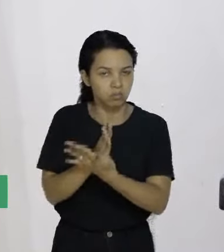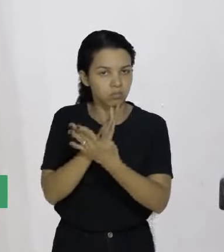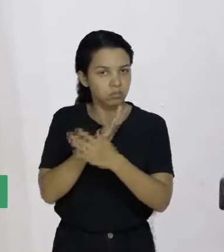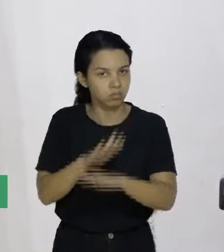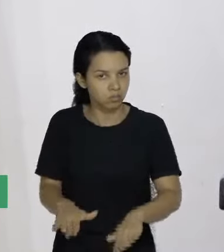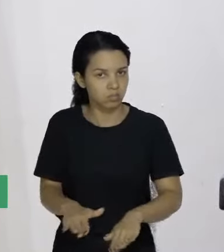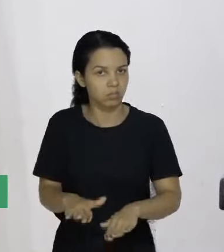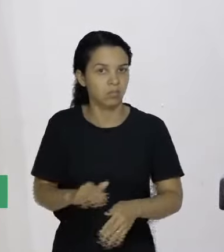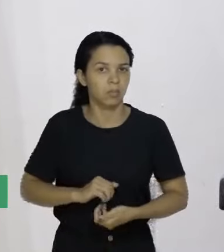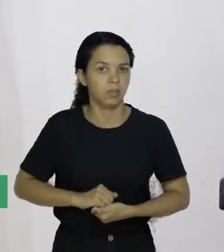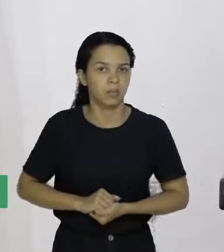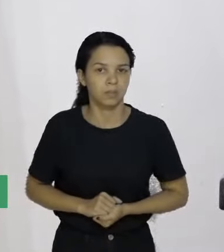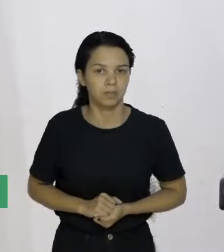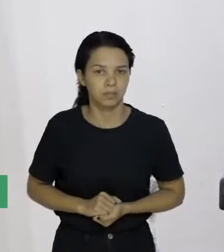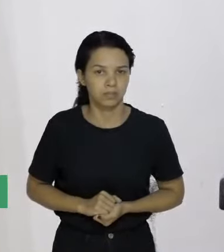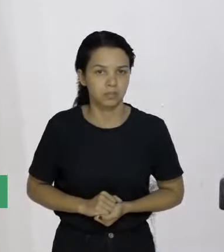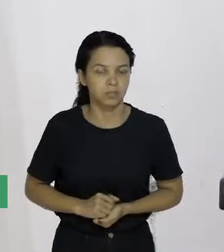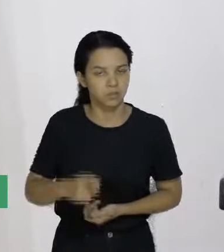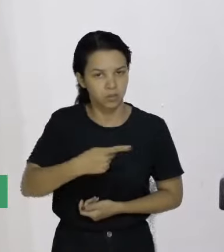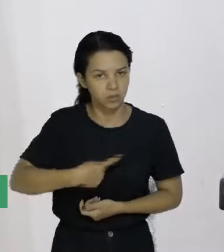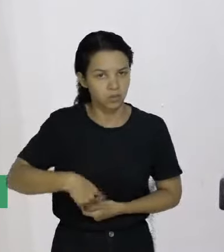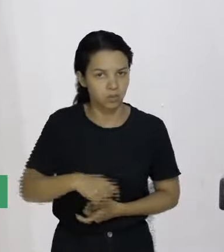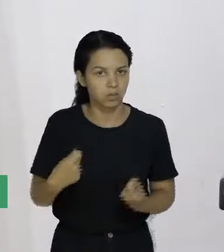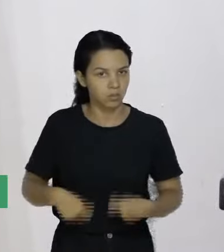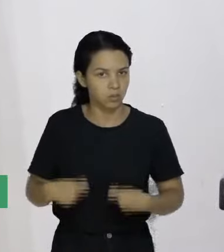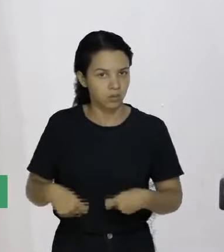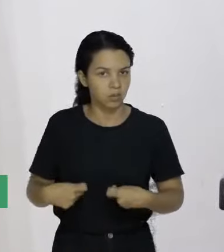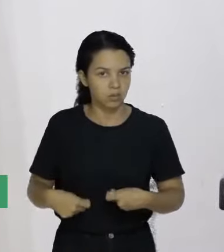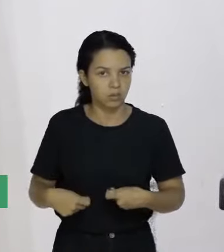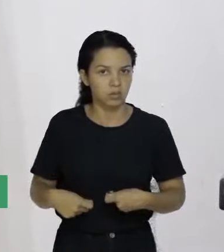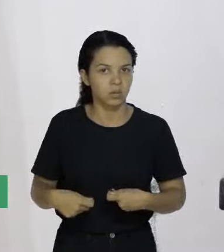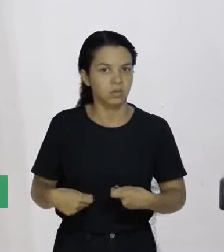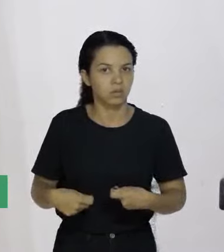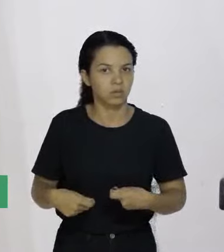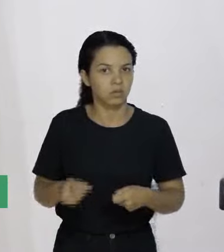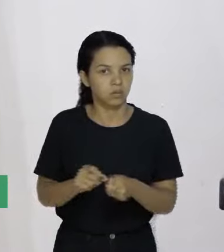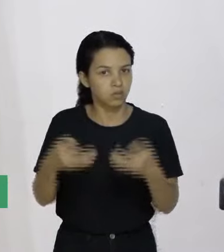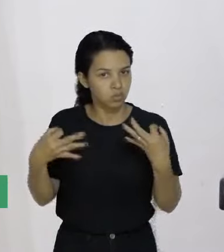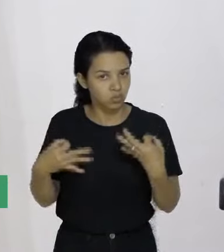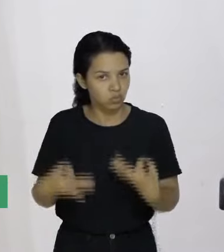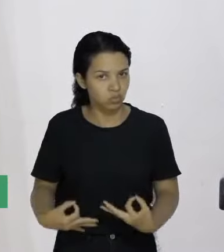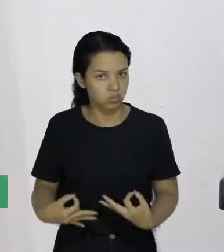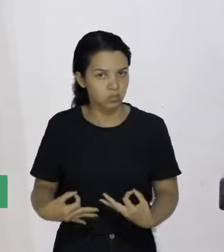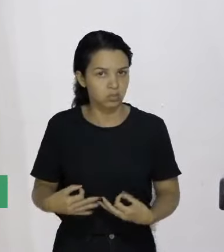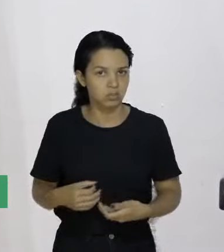faça qualquer tipo de Justiça de